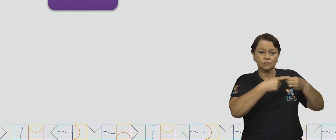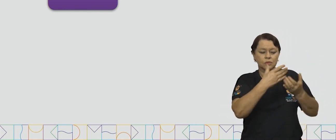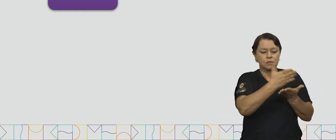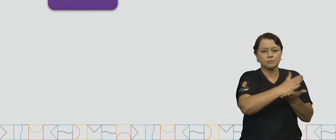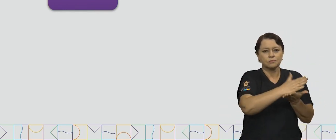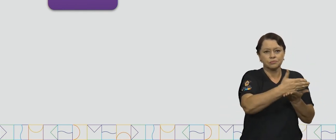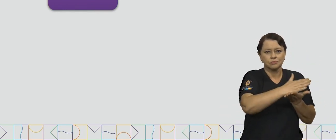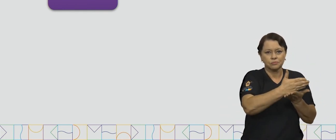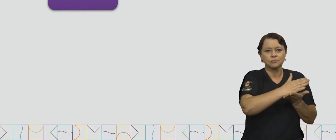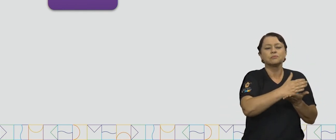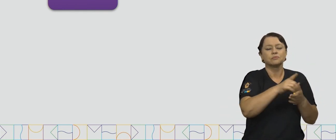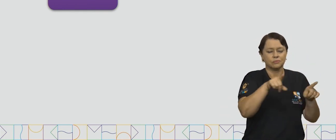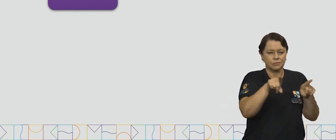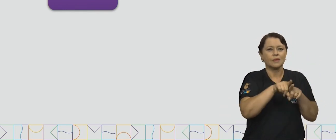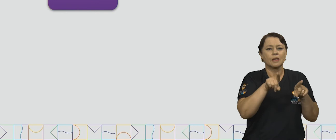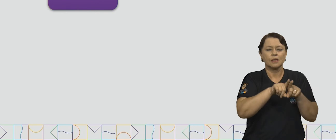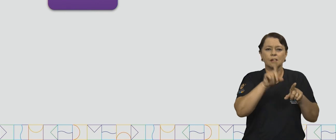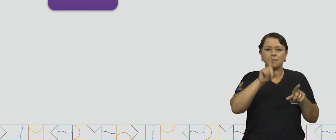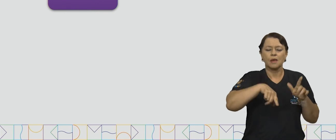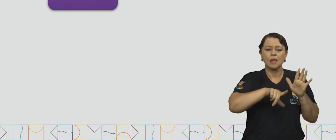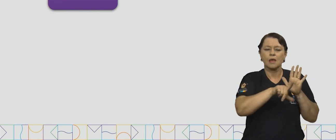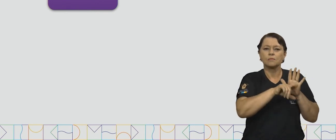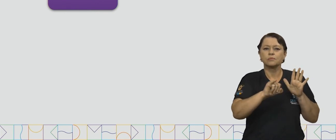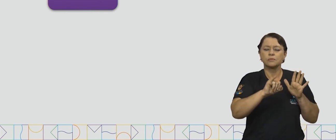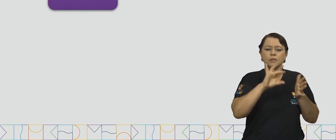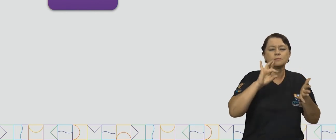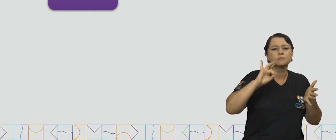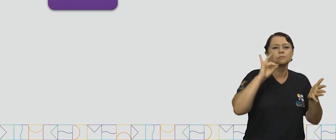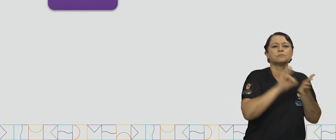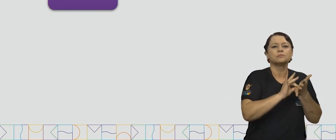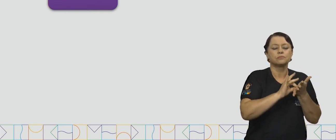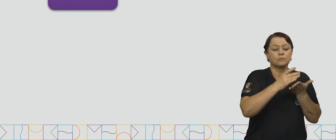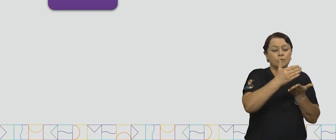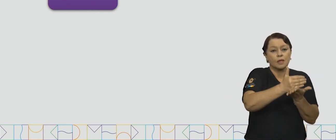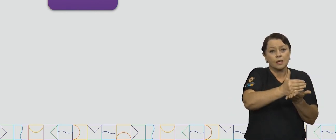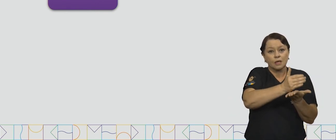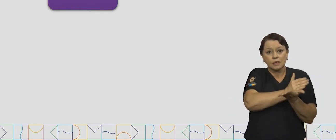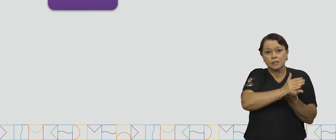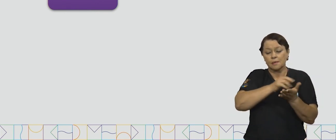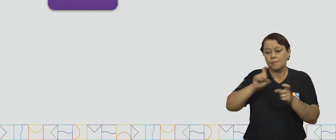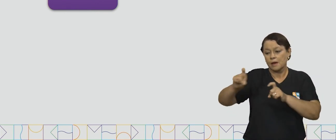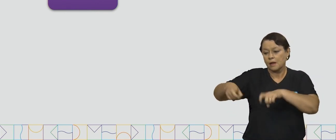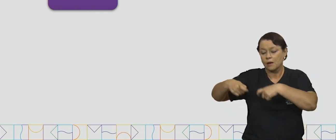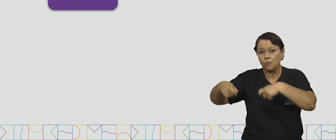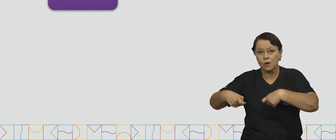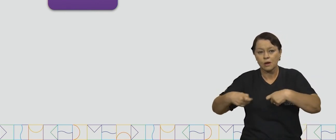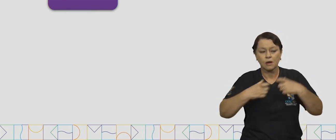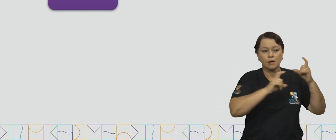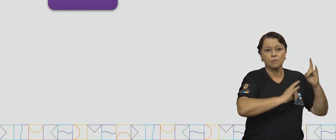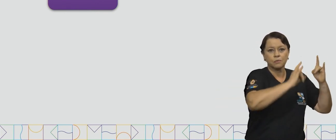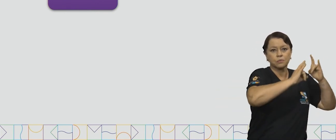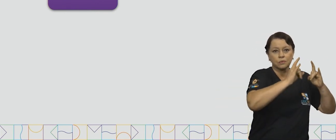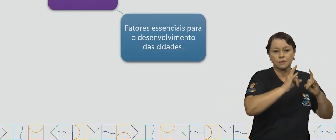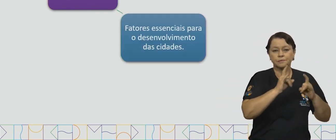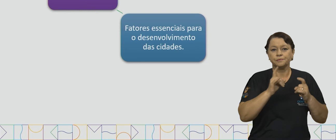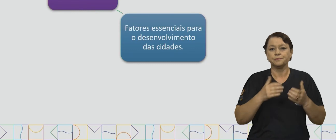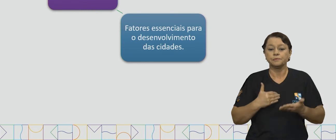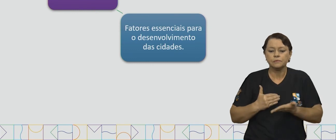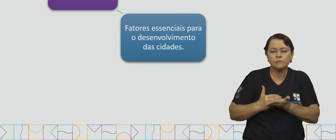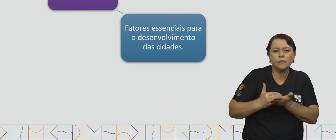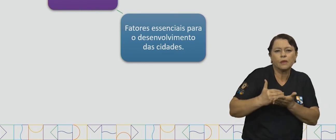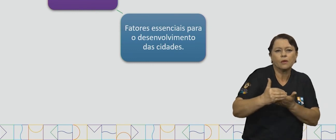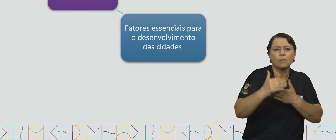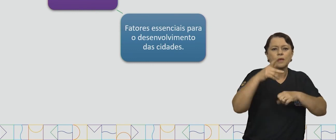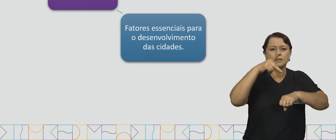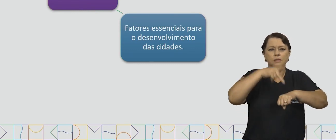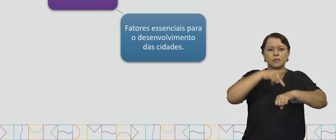perímetro urbano, que também é legalmente estabelecido e separa a cidade do campo. A partir do Neolítico, com uma série